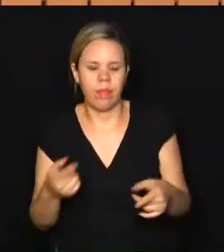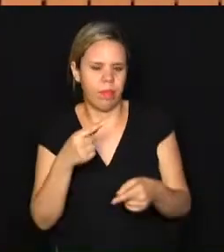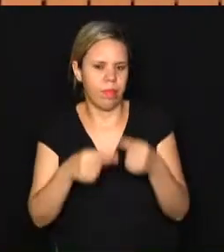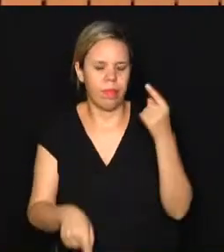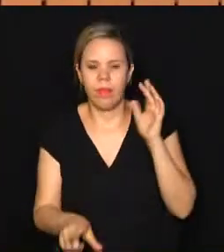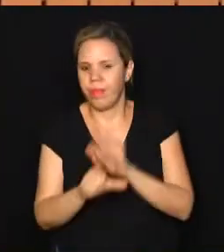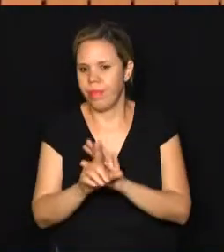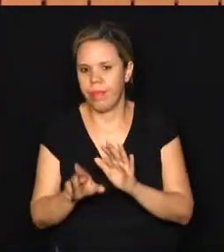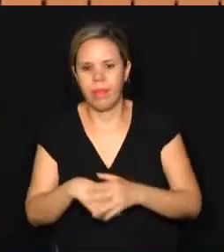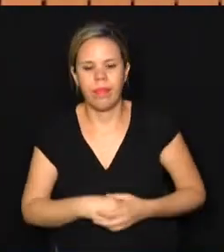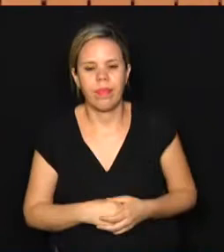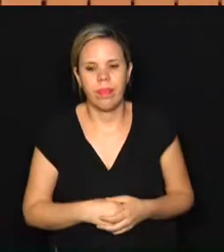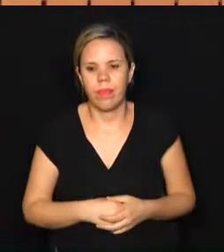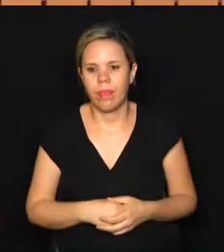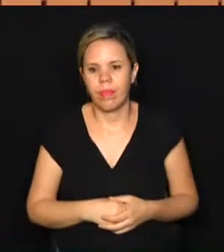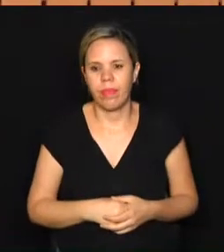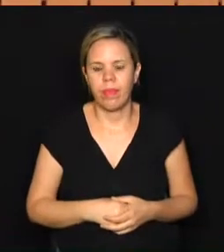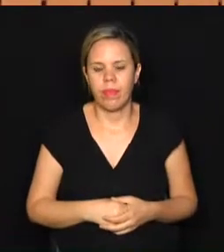lei.